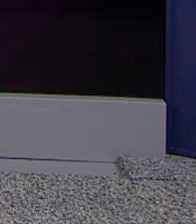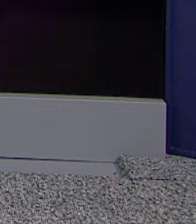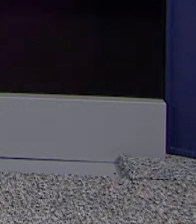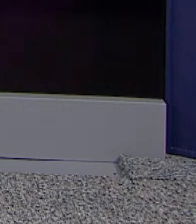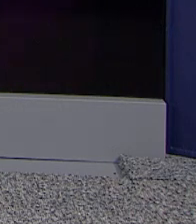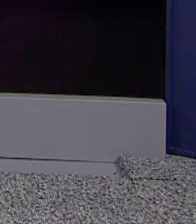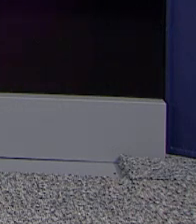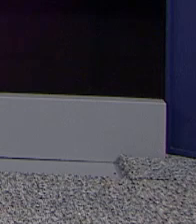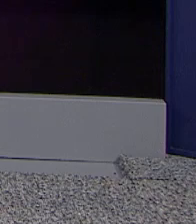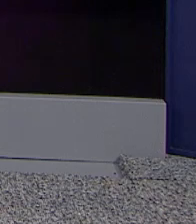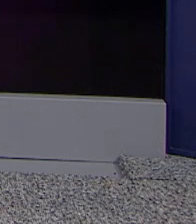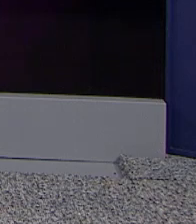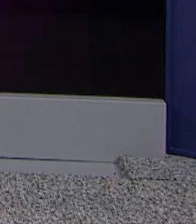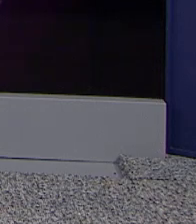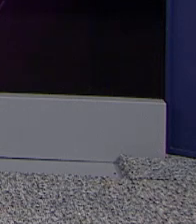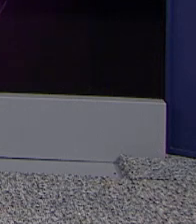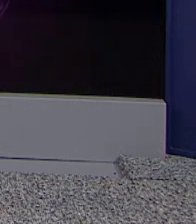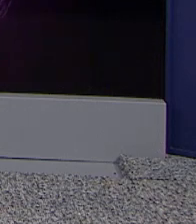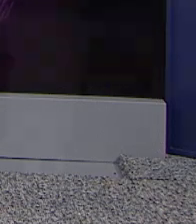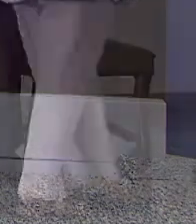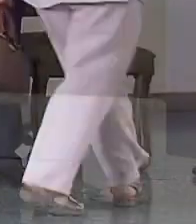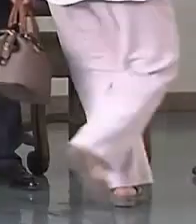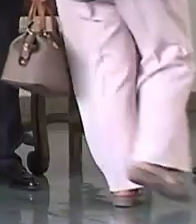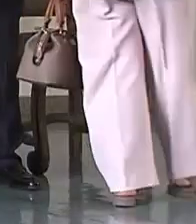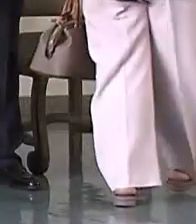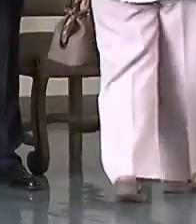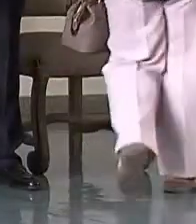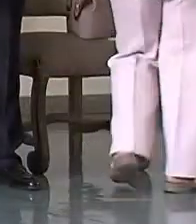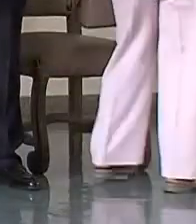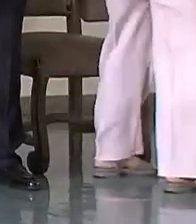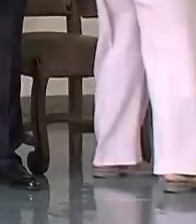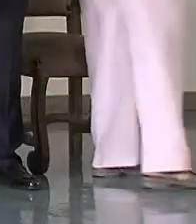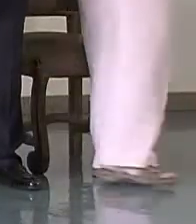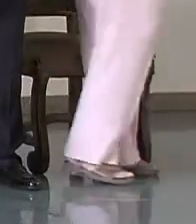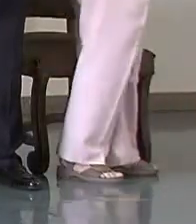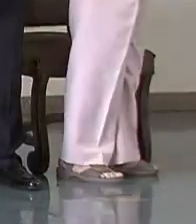Memória Michel Temer. Acompanhe com a gente.